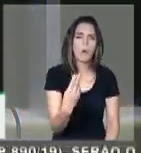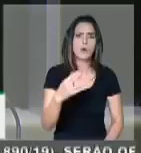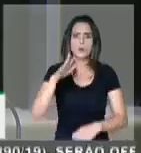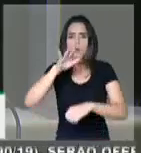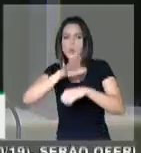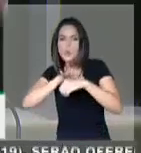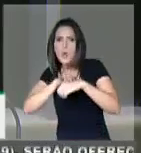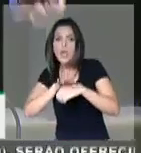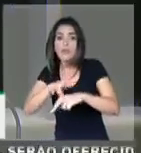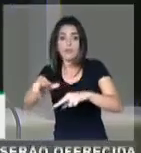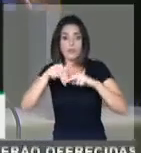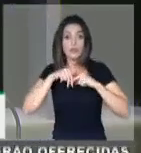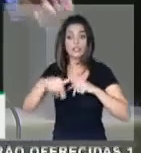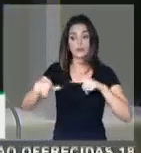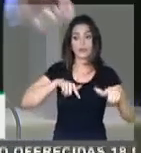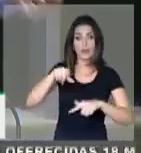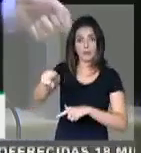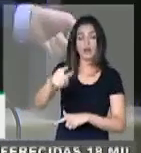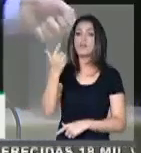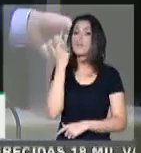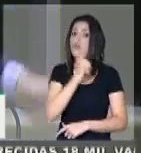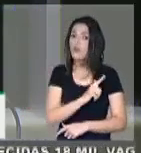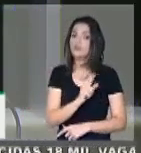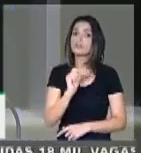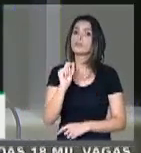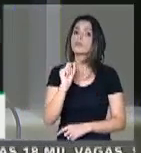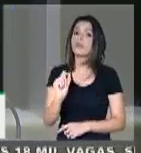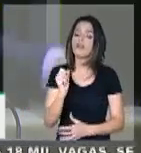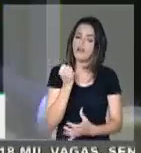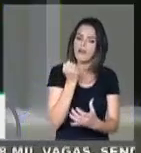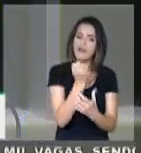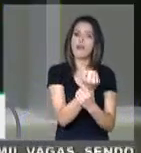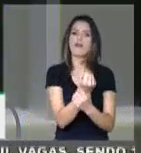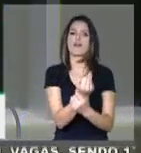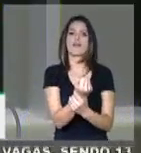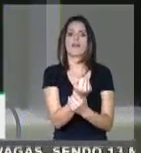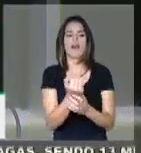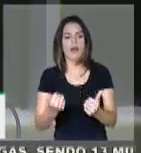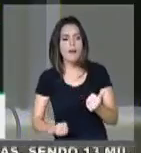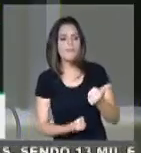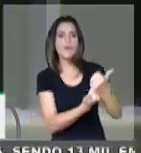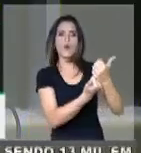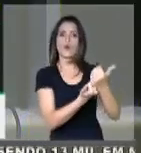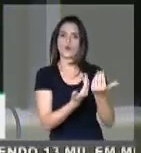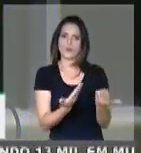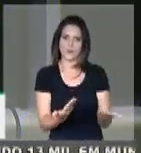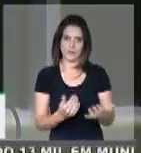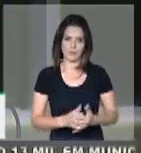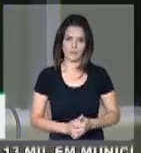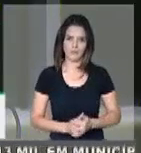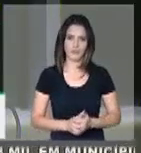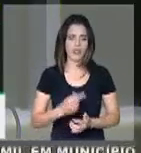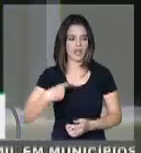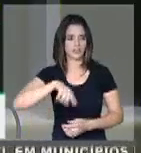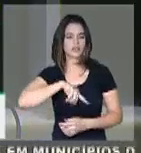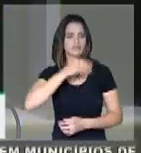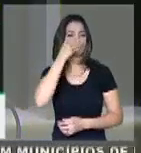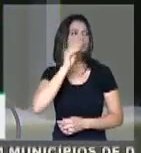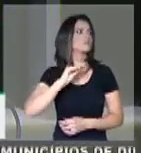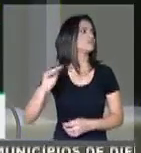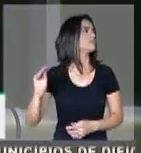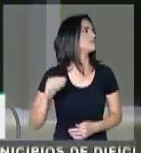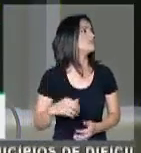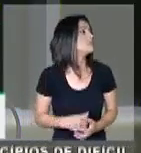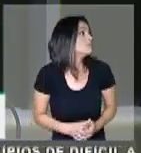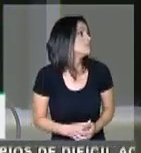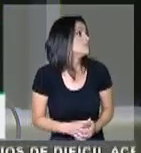de doença, eles tenham lá, através da nossa Previdência, o pronto apoio. Não podemos fechar os olhos. Se